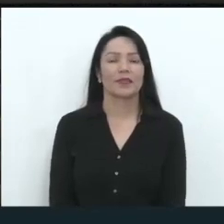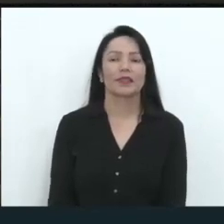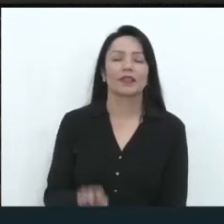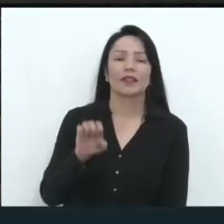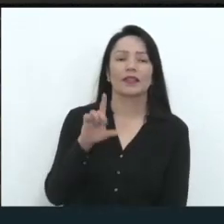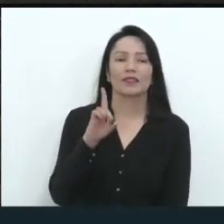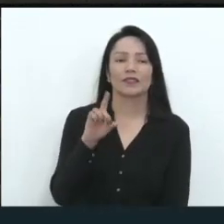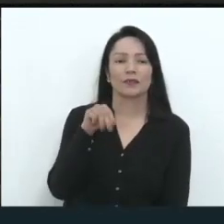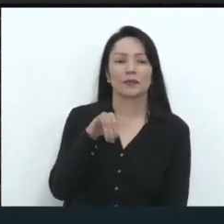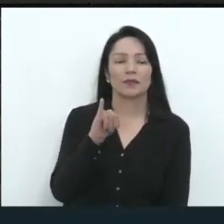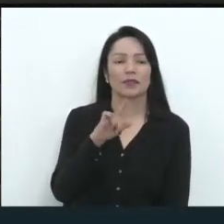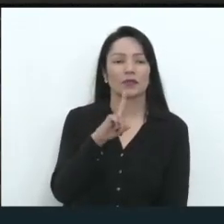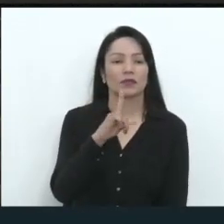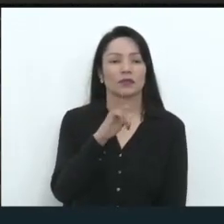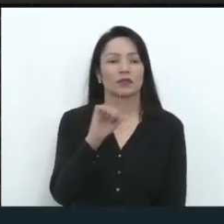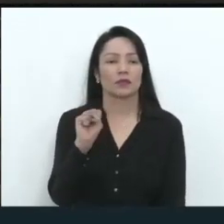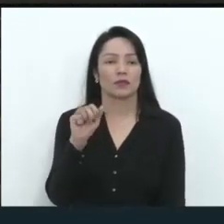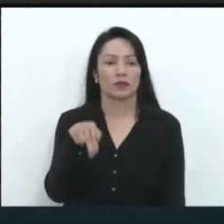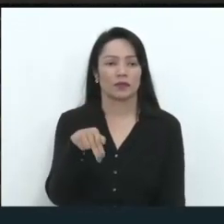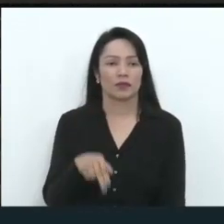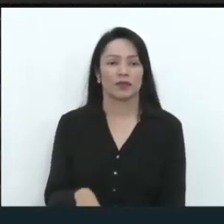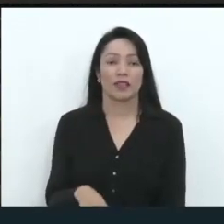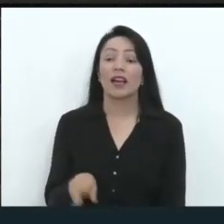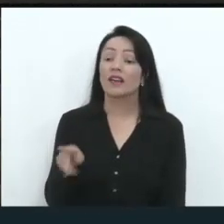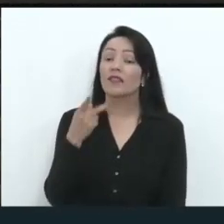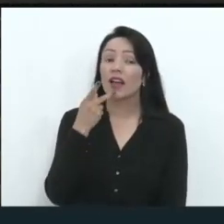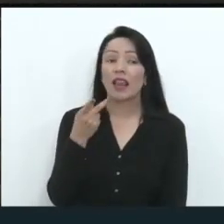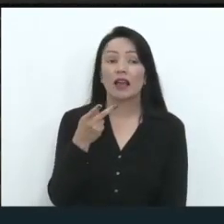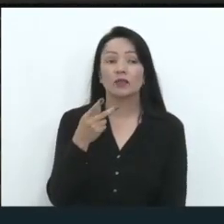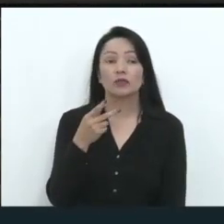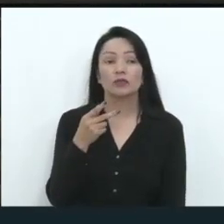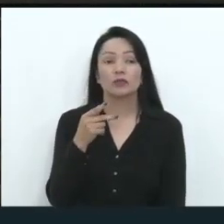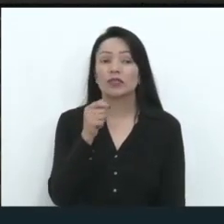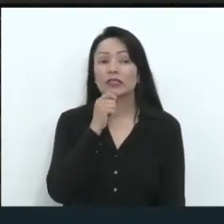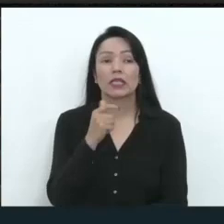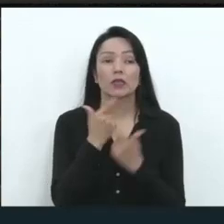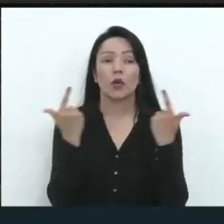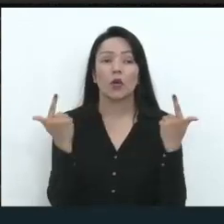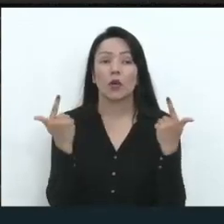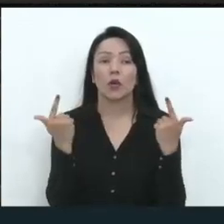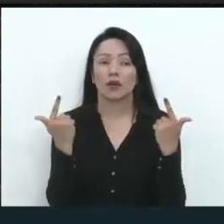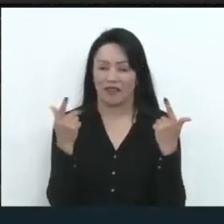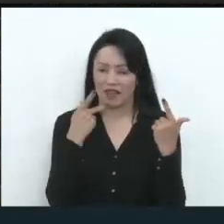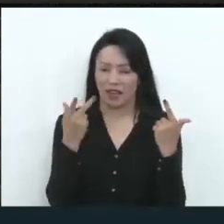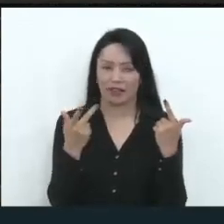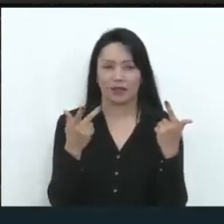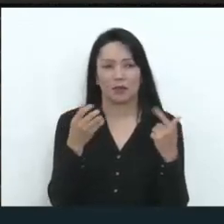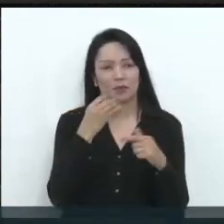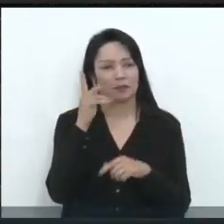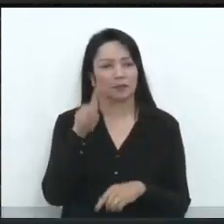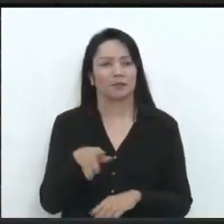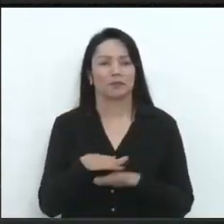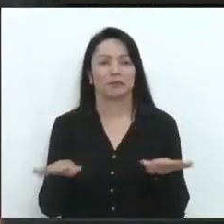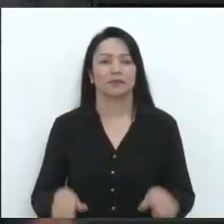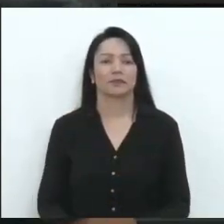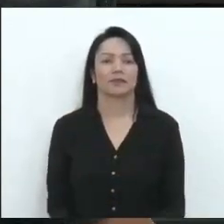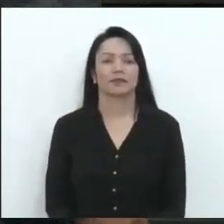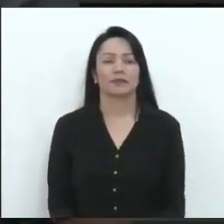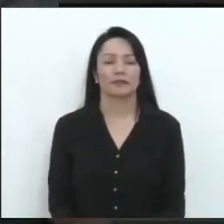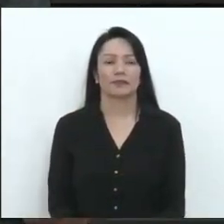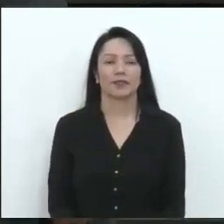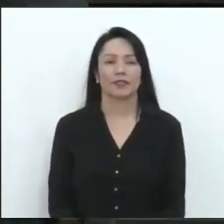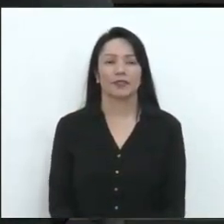Edmilson, aguardo a Vossa Excelência pra falar do Sem Sorte. Vai falar? Então tá bom, presidente. Chego por aqui.